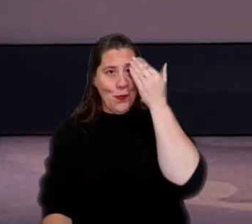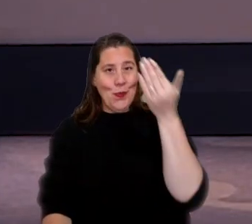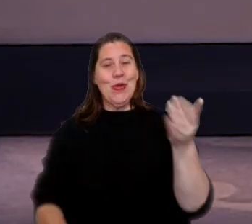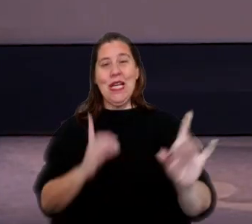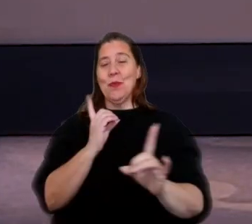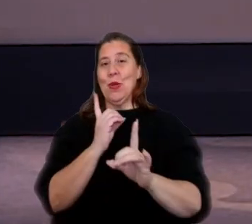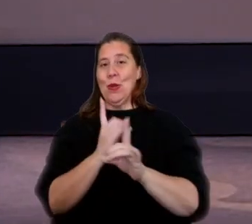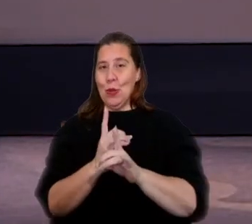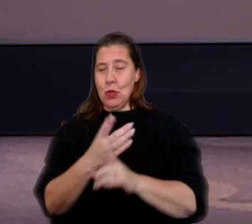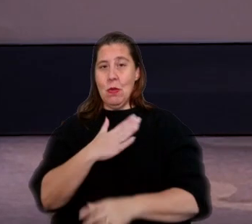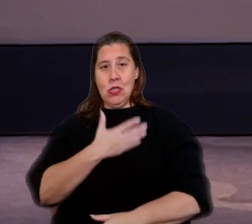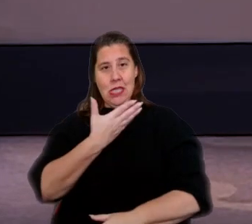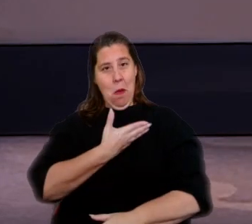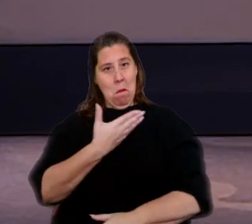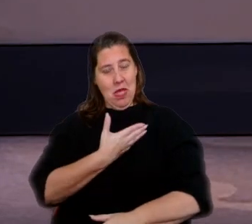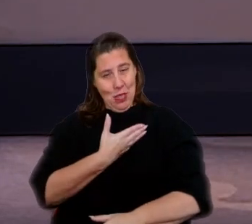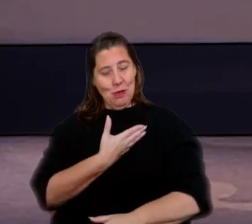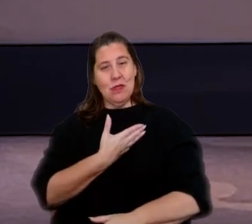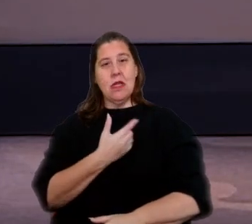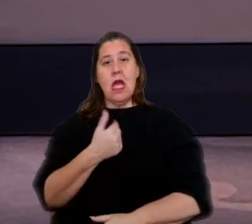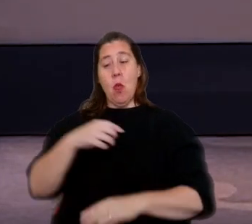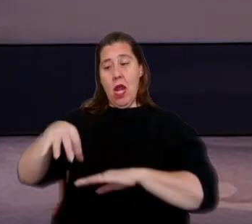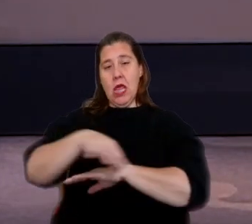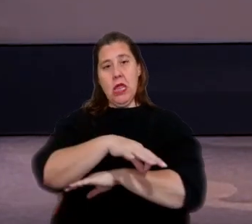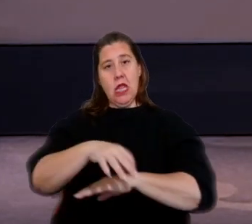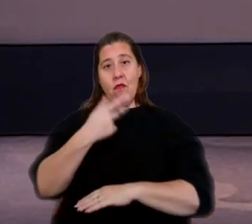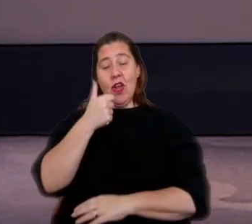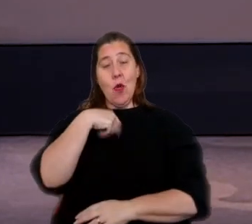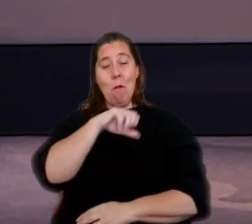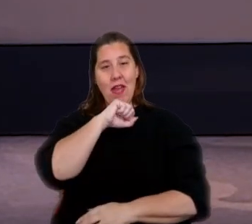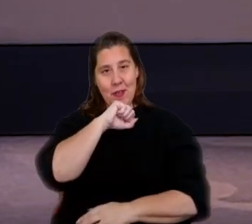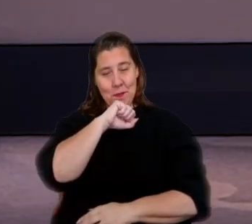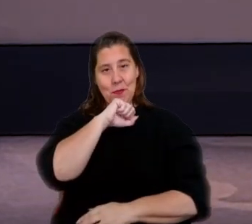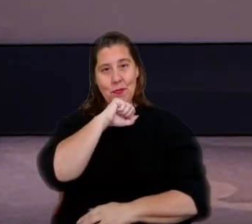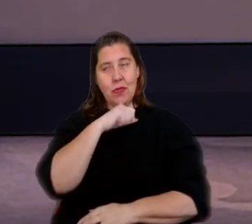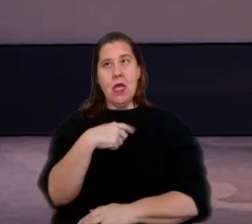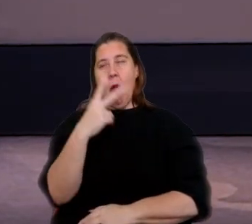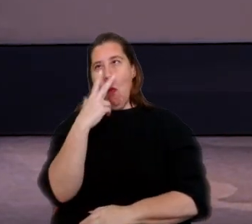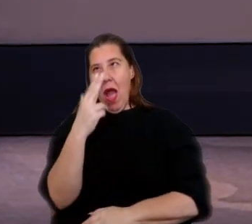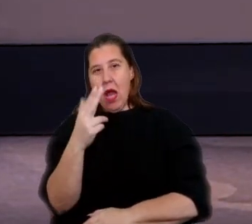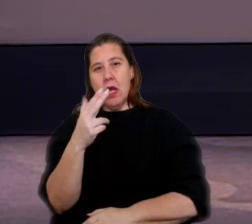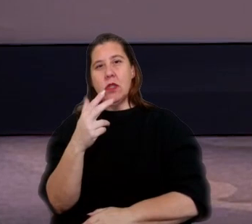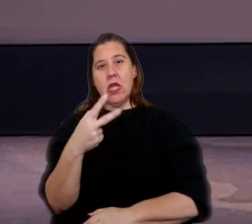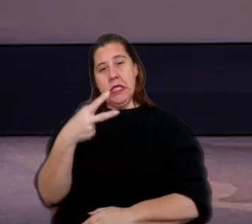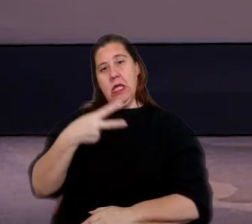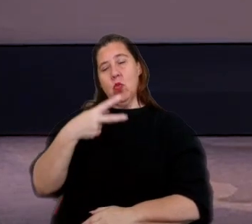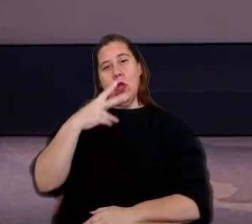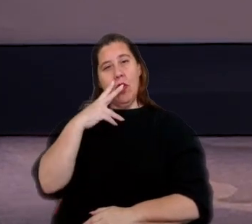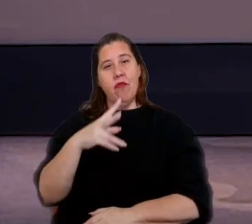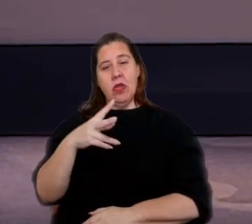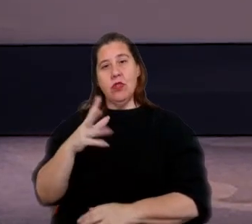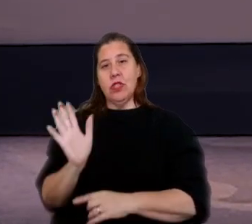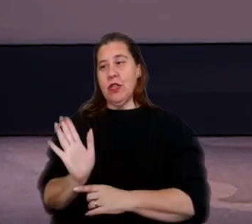boa noite, obrigada pelo encontro e pelos meus amigos que me trouxeram. Eu sou arquiteta e eu vou falar como mãe. Eu acho que é